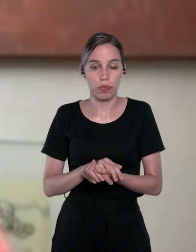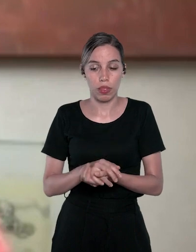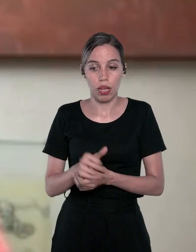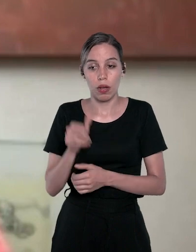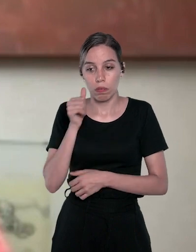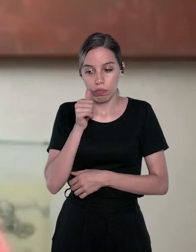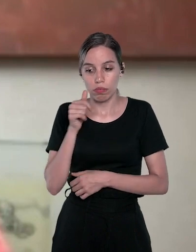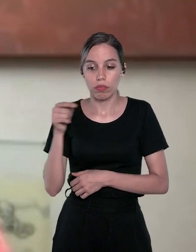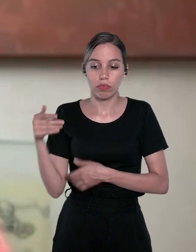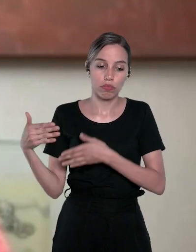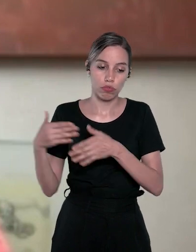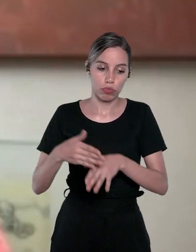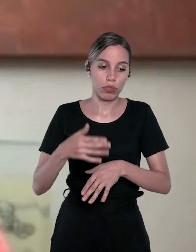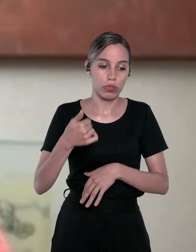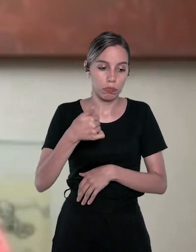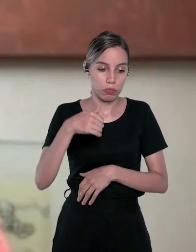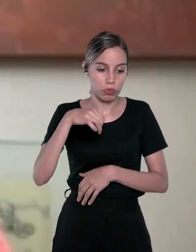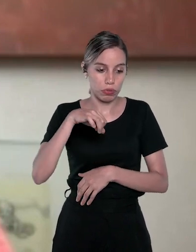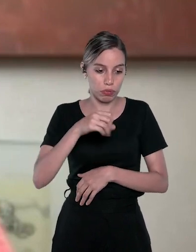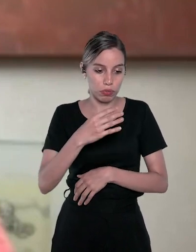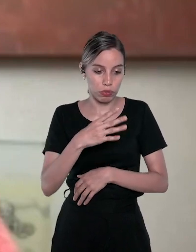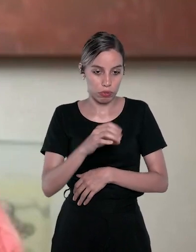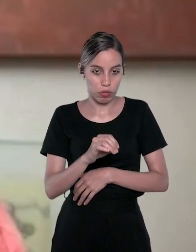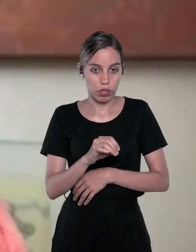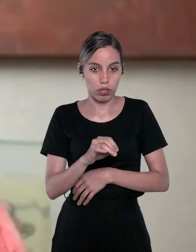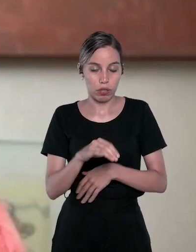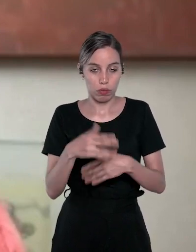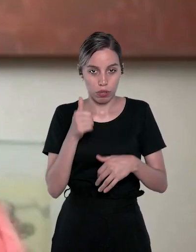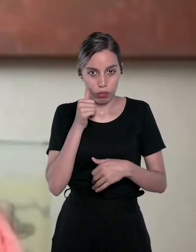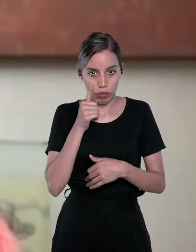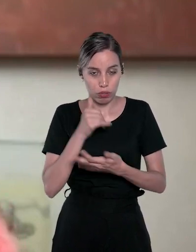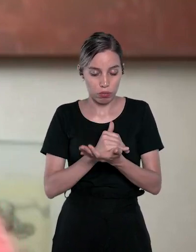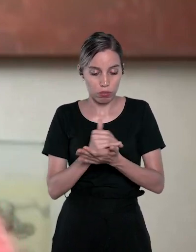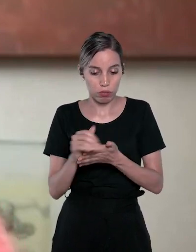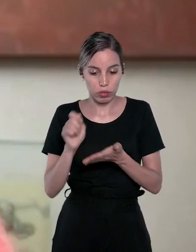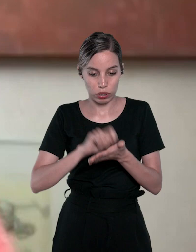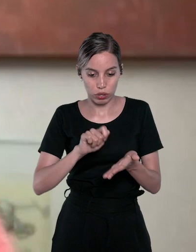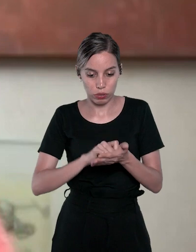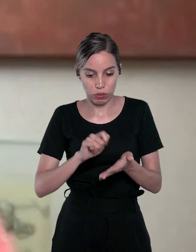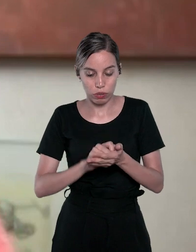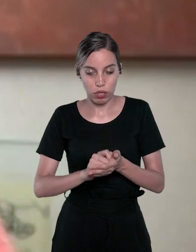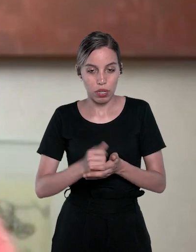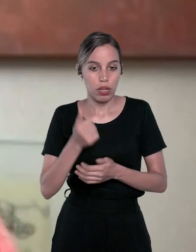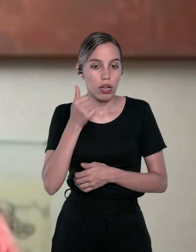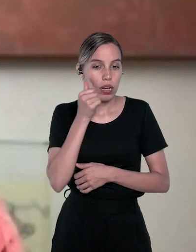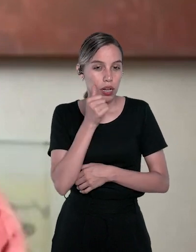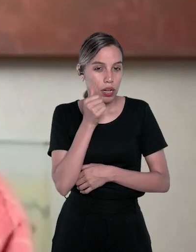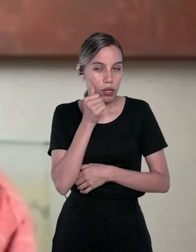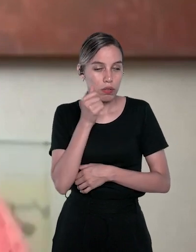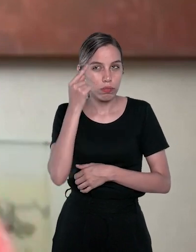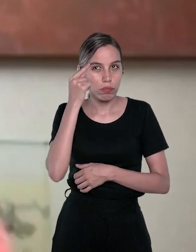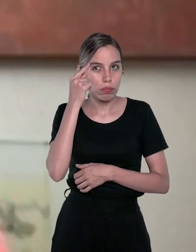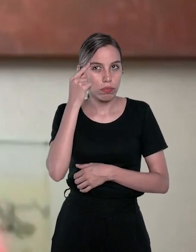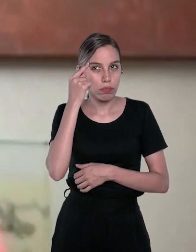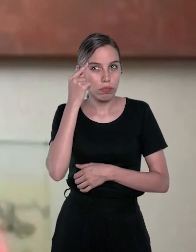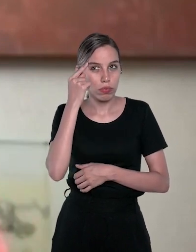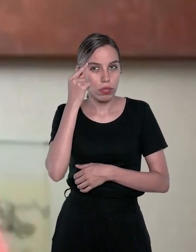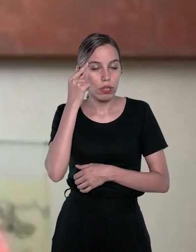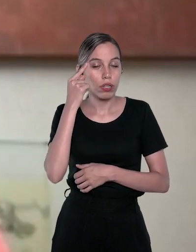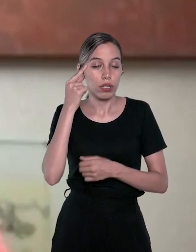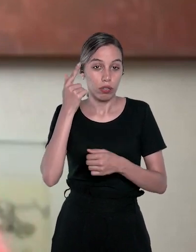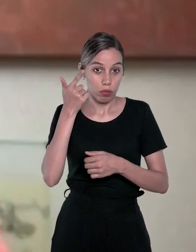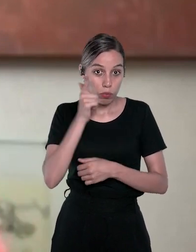província, que é Minas Gerais, na época, nos anos 40, quando ela começou a escrever, ela se